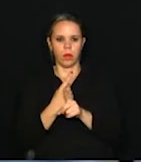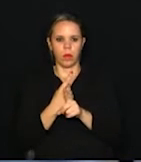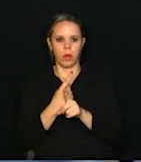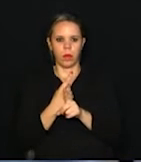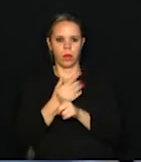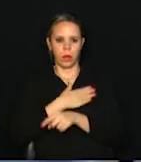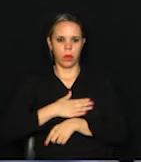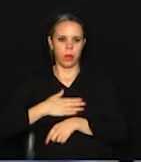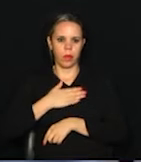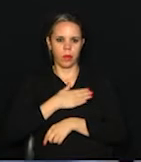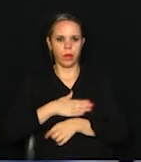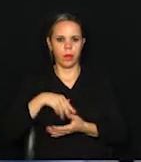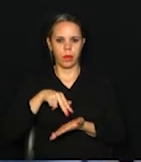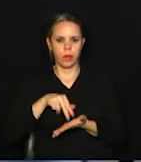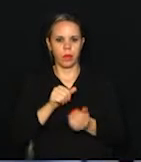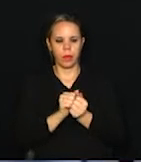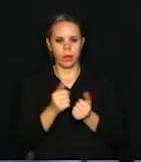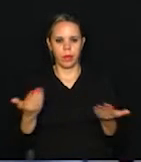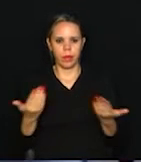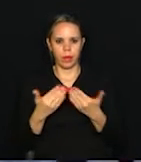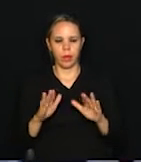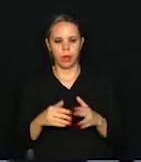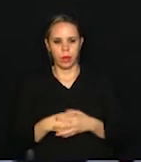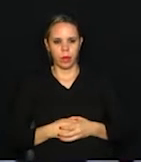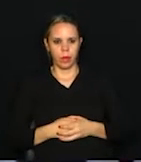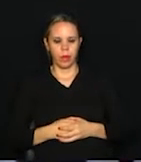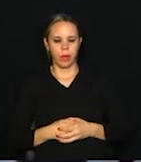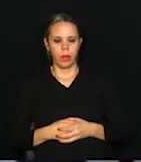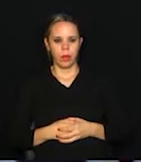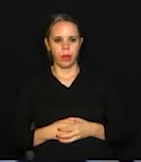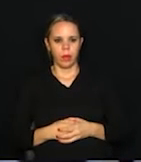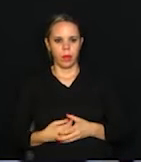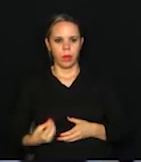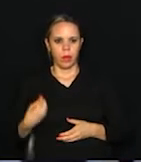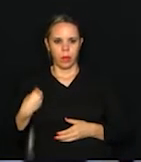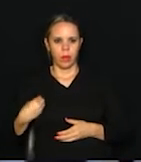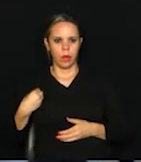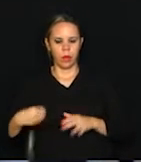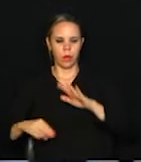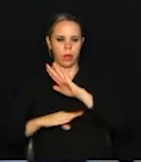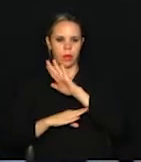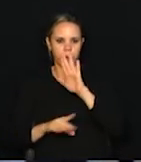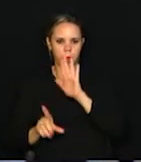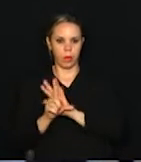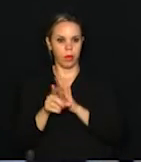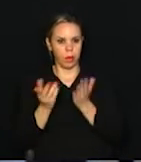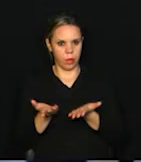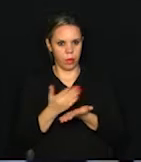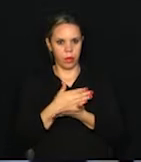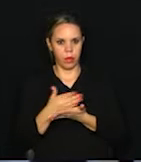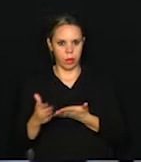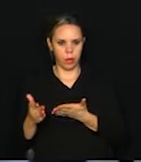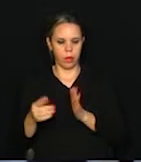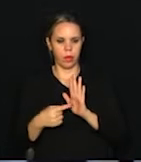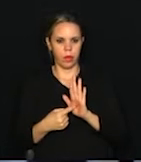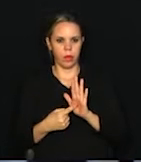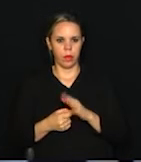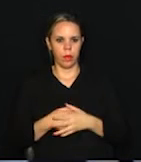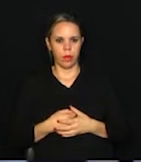muito contente de estar com vocês abrindo aqui. Mas como nós estamos numa casa de leis, nós vamos começar a nossa